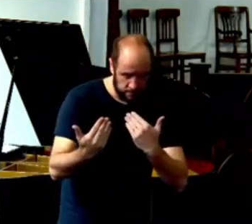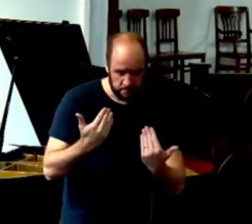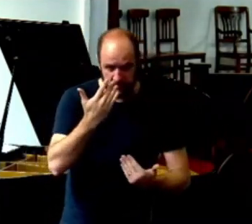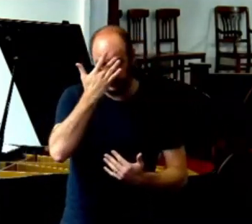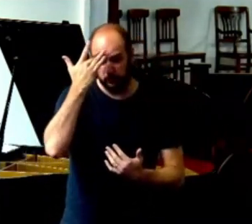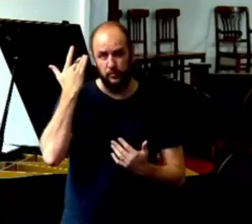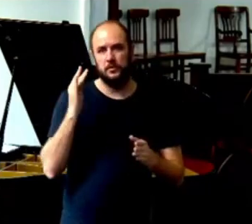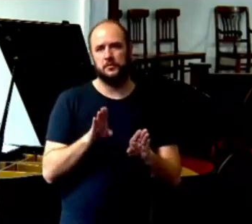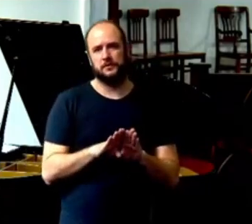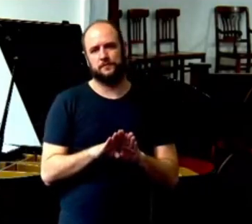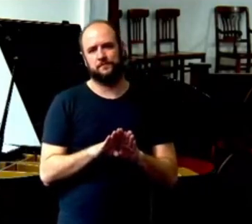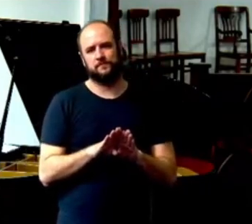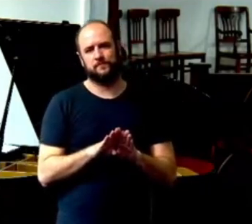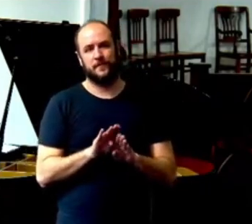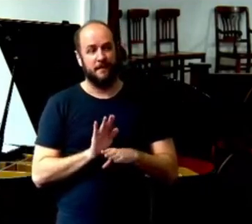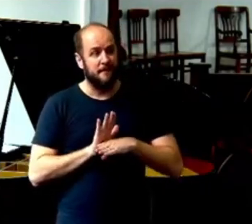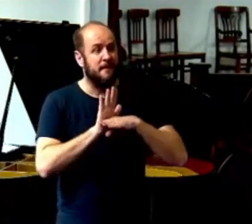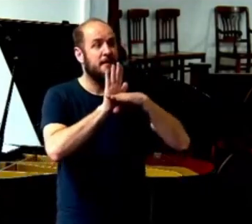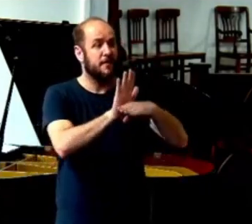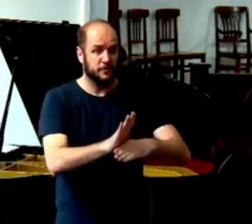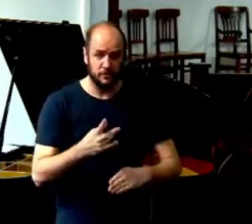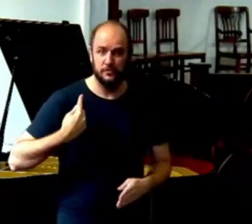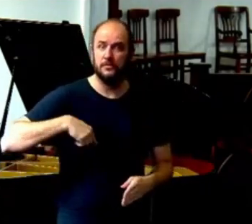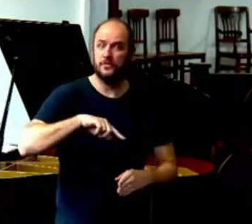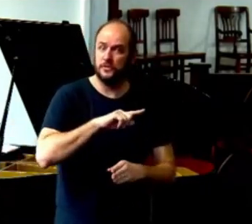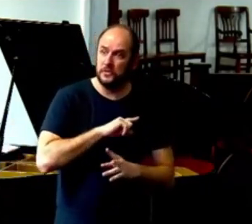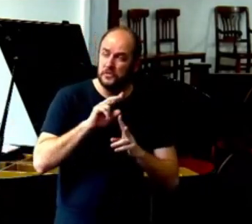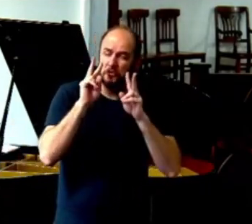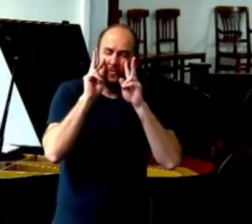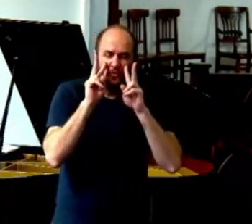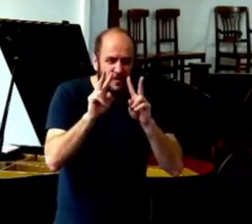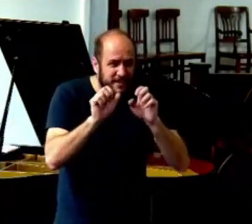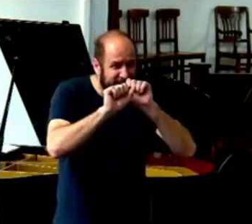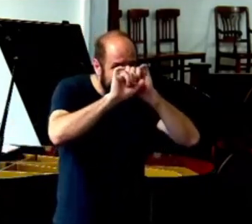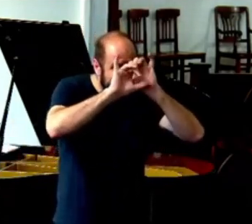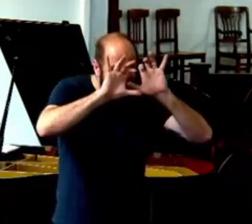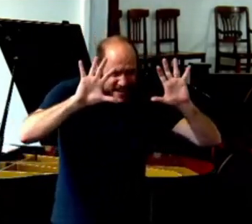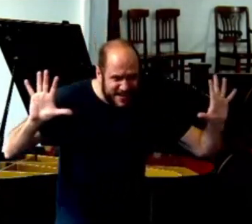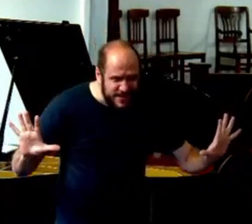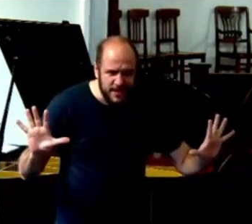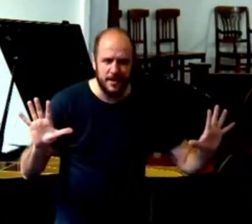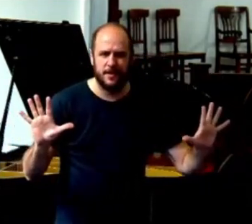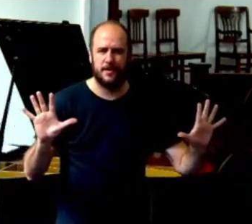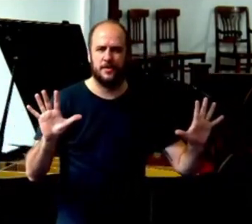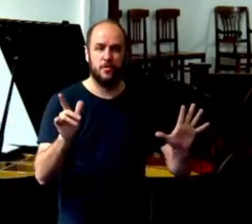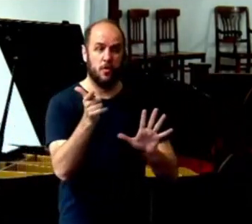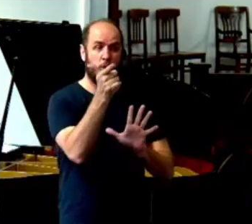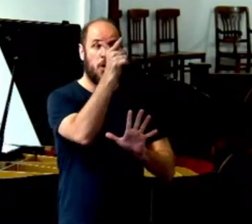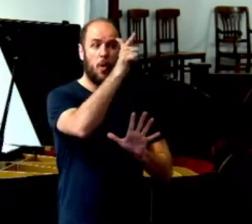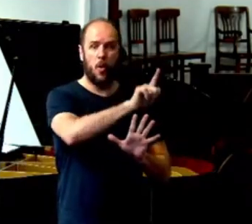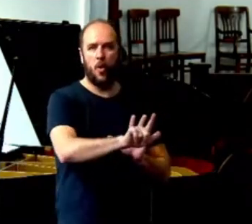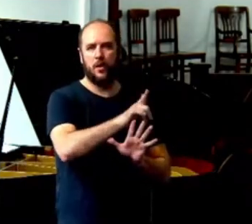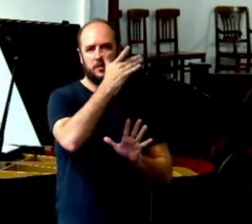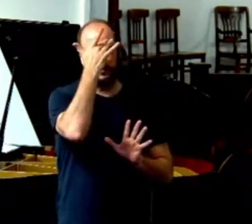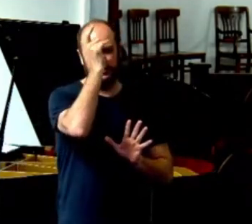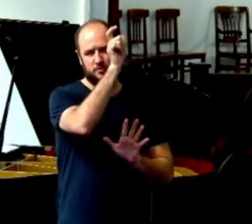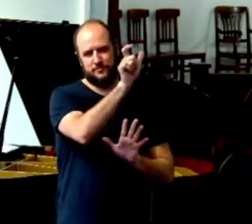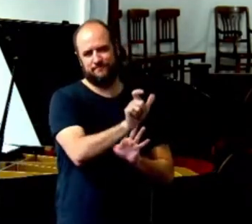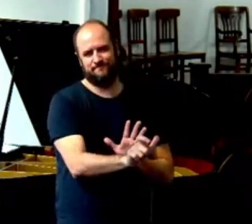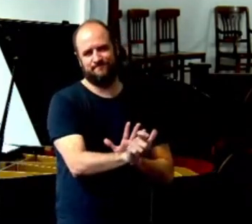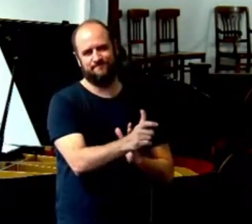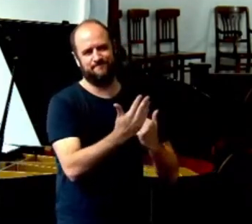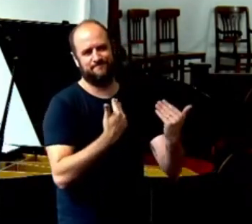relacionamentos. Ele nos ajudará a ver mais claramente o outro nos